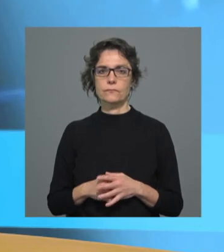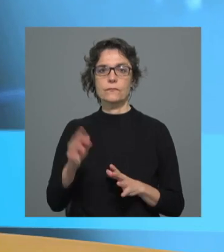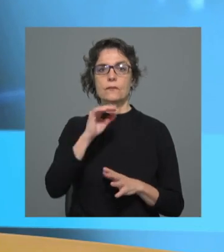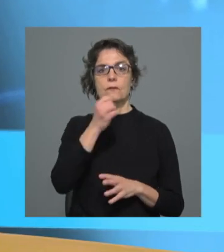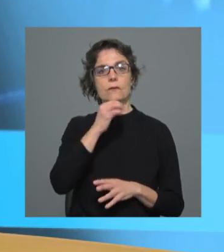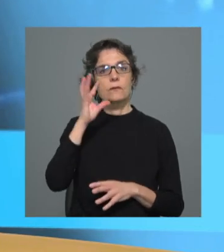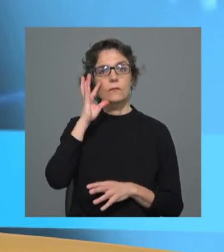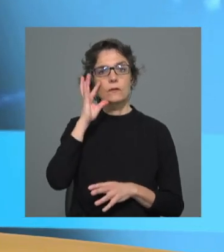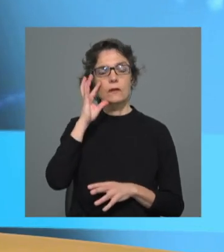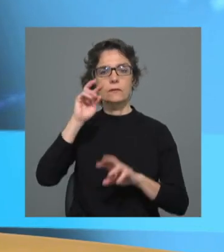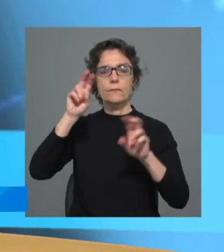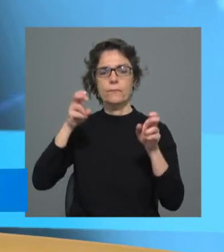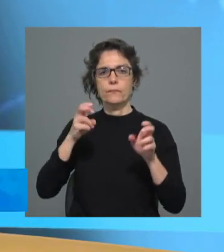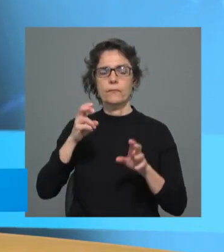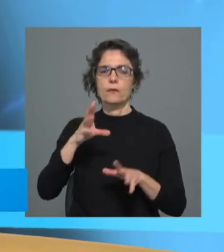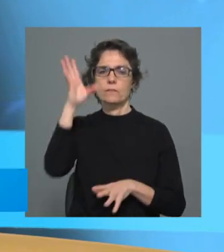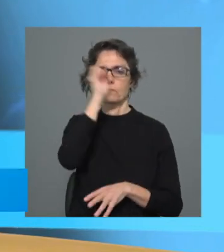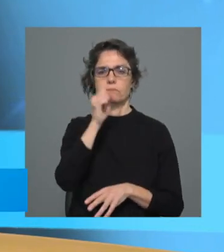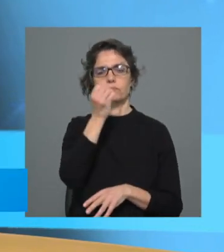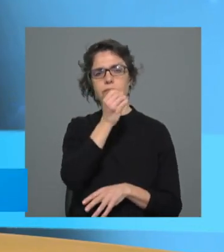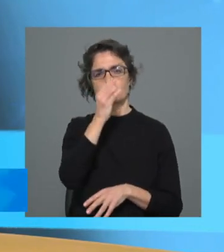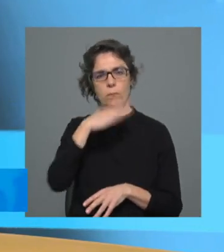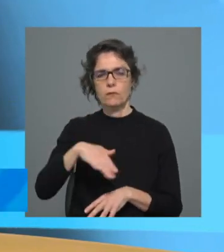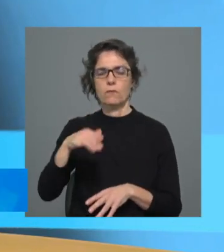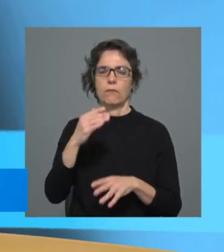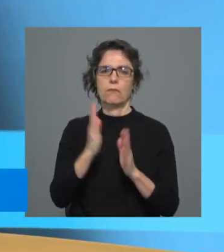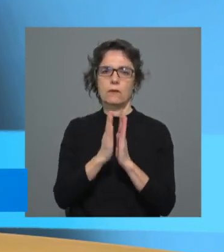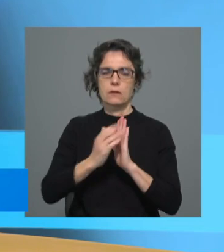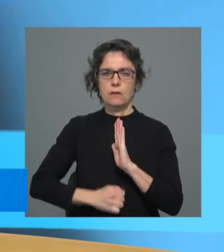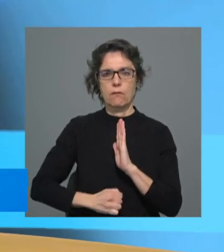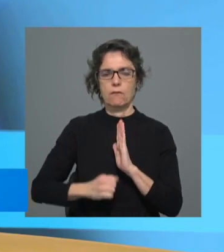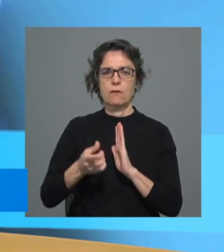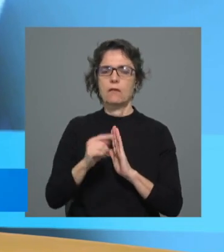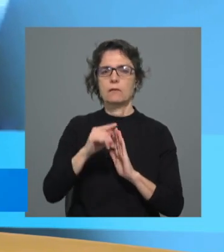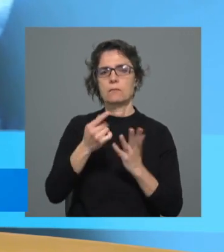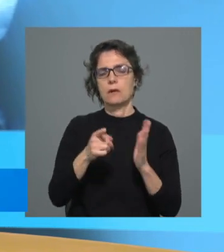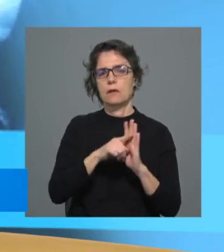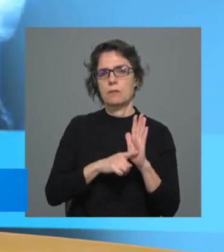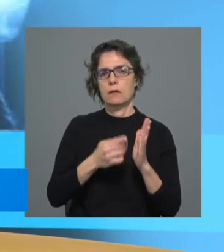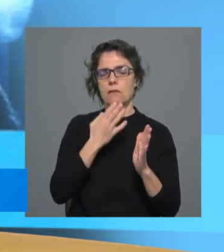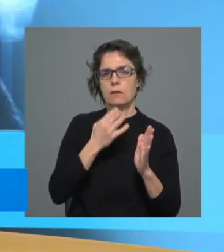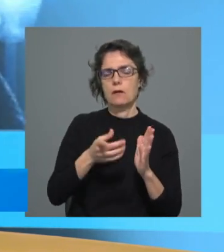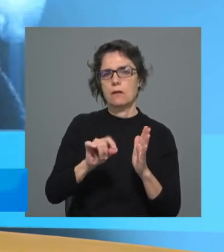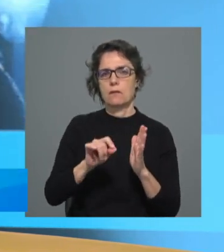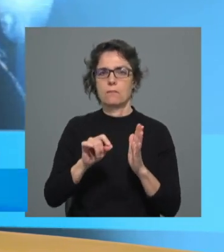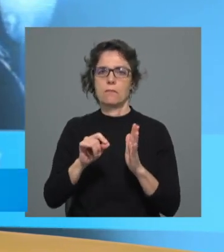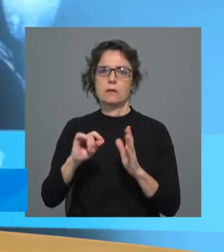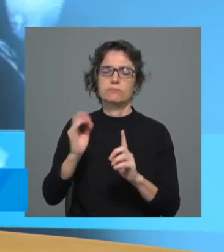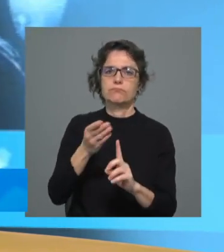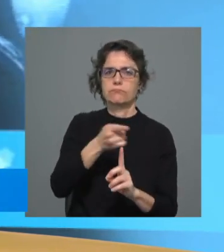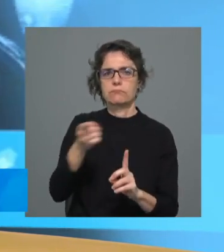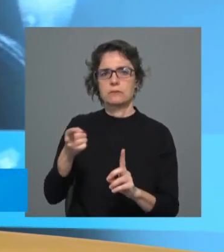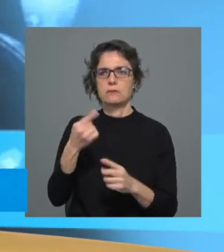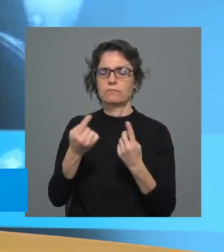Olá, boa tarde. O tema dos abusos de menores na Igreja Católica e as consequentes sanções e medidas preventivas a implementar têm gerado